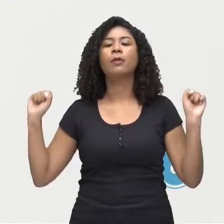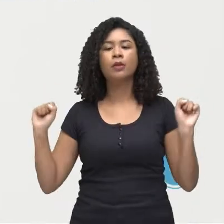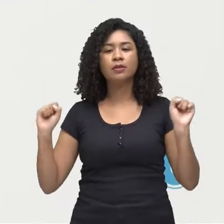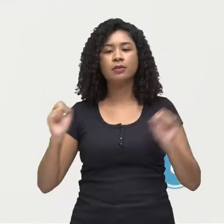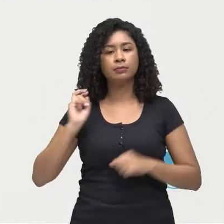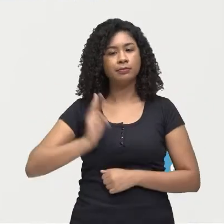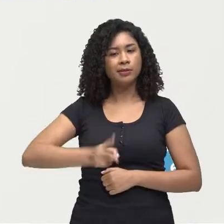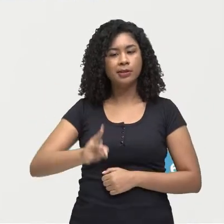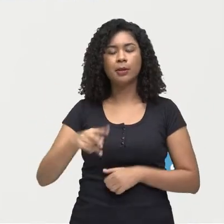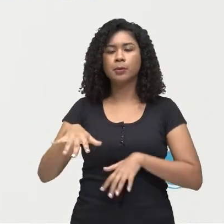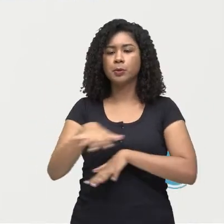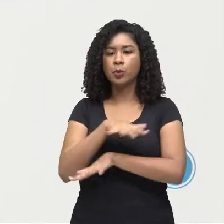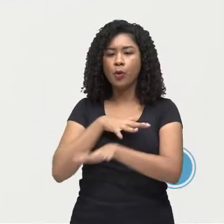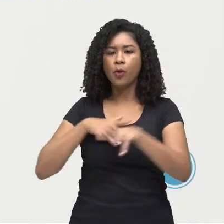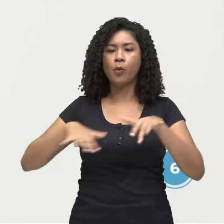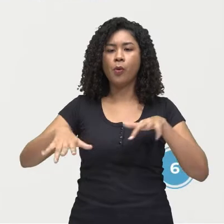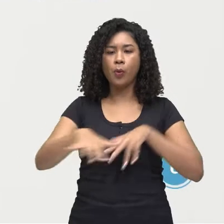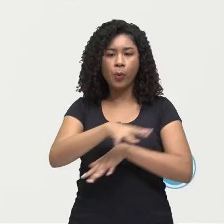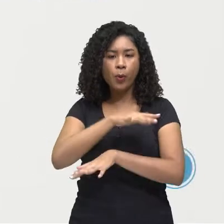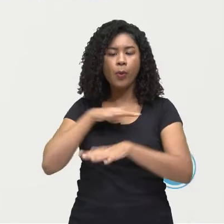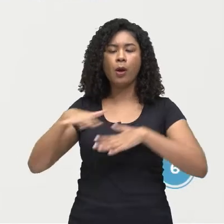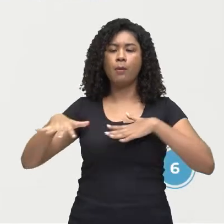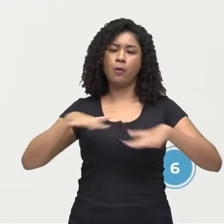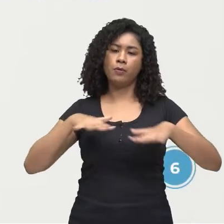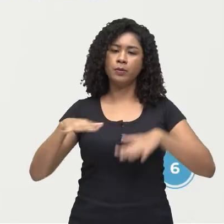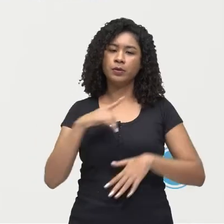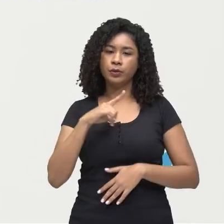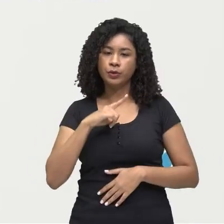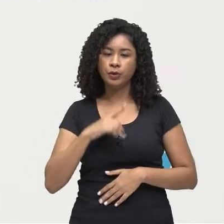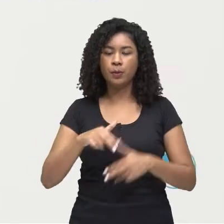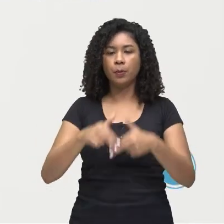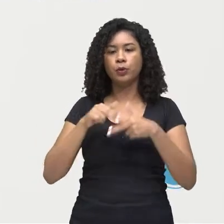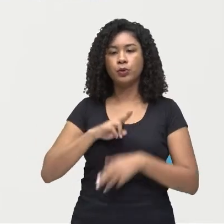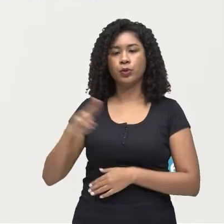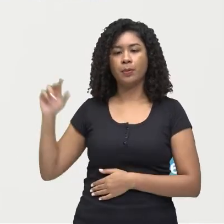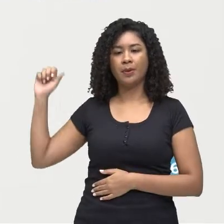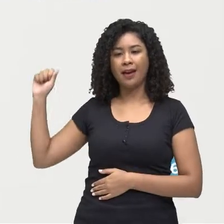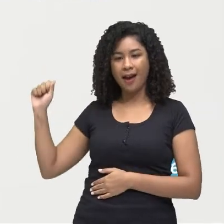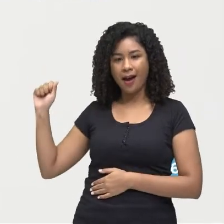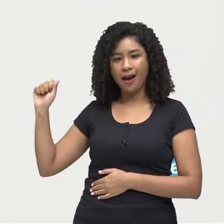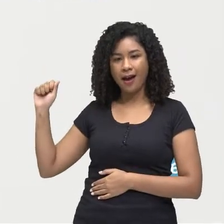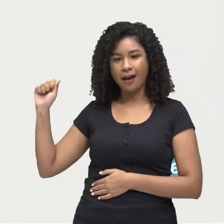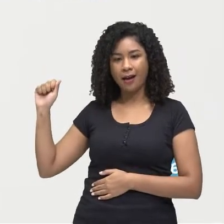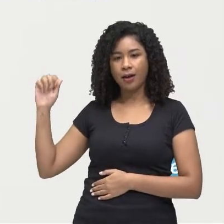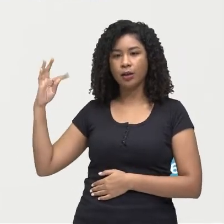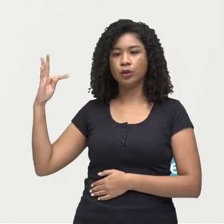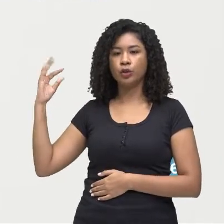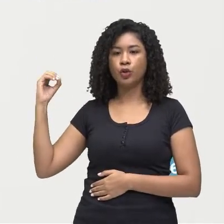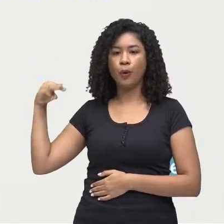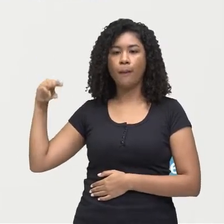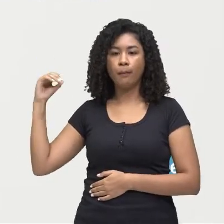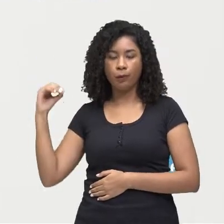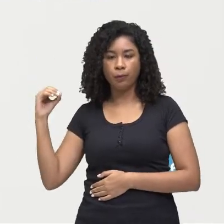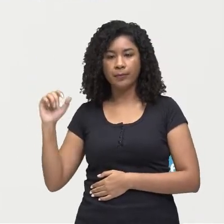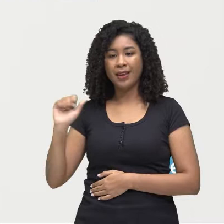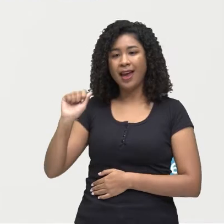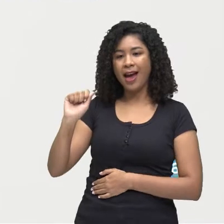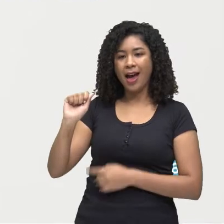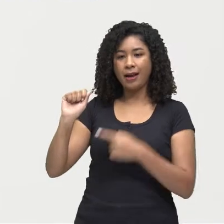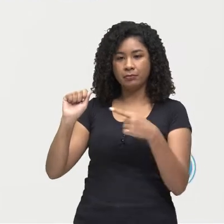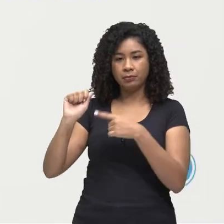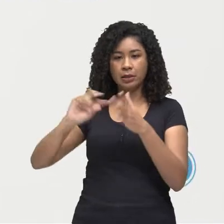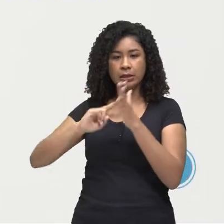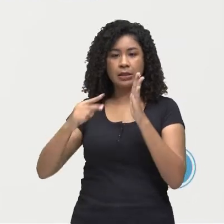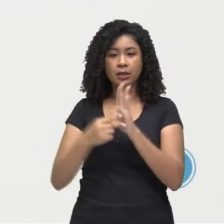no vazio. Então, a palavra átomo eu tenho o A, que significa sem, né? E eu tenho